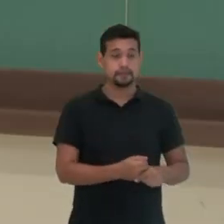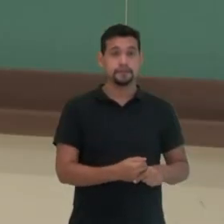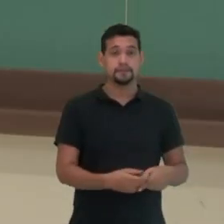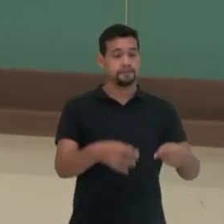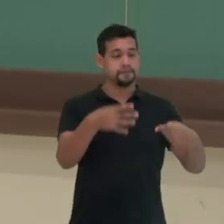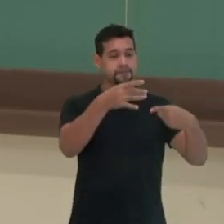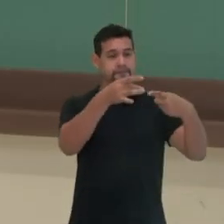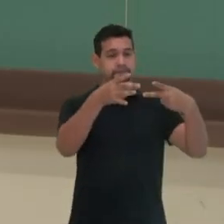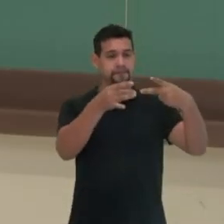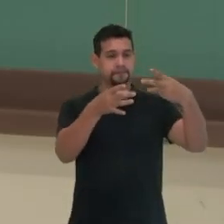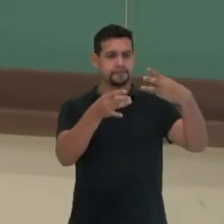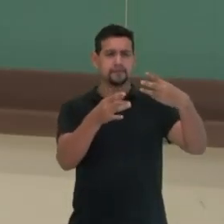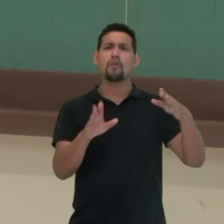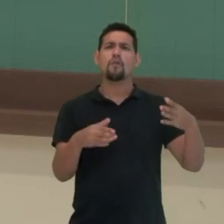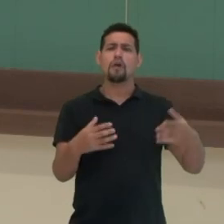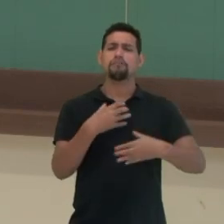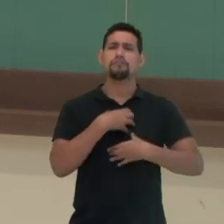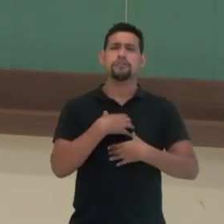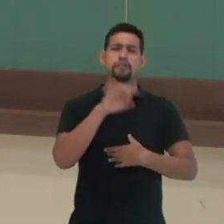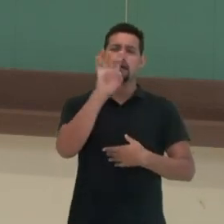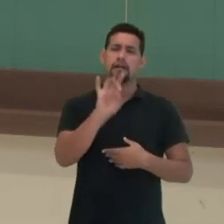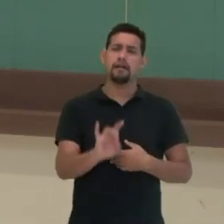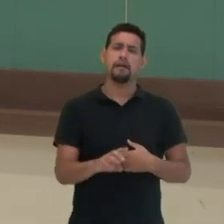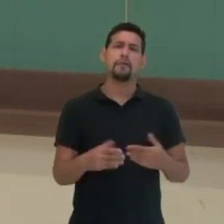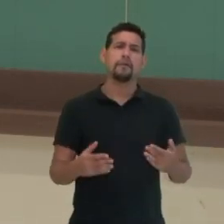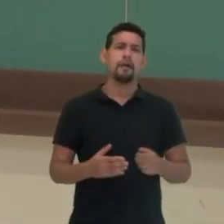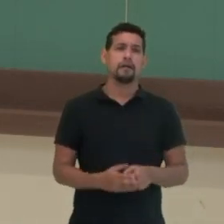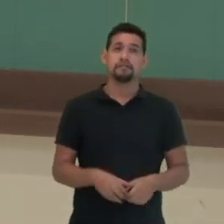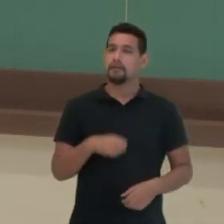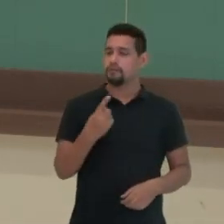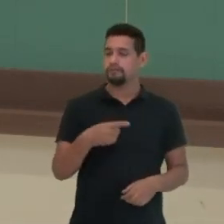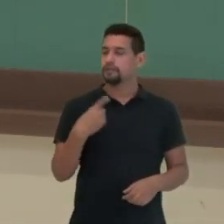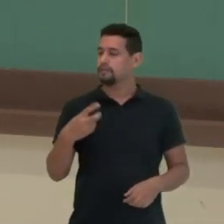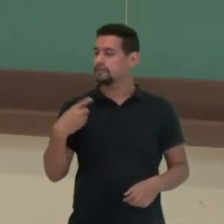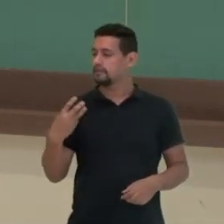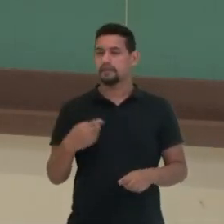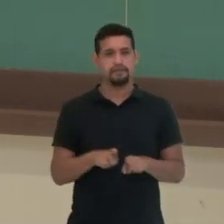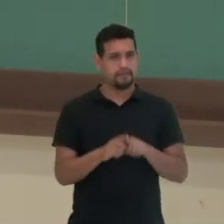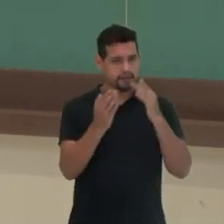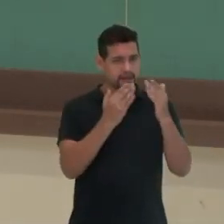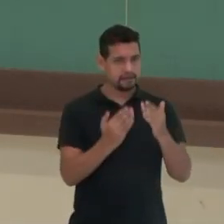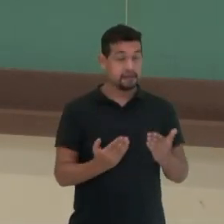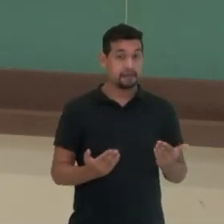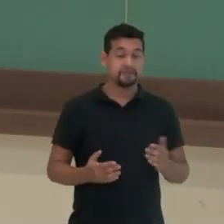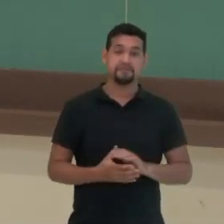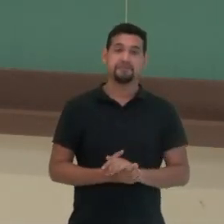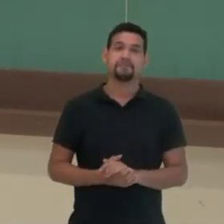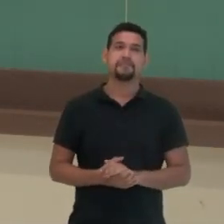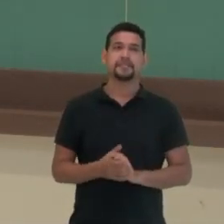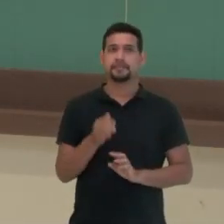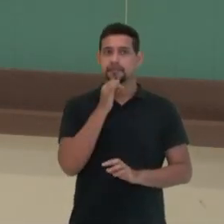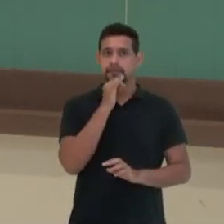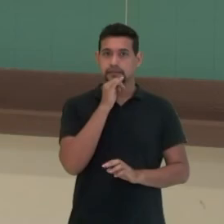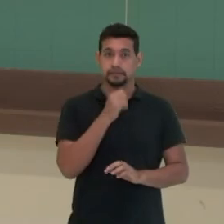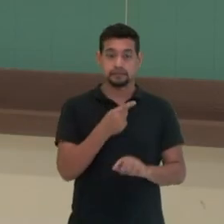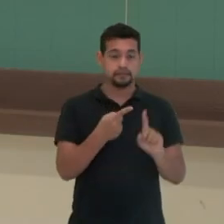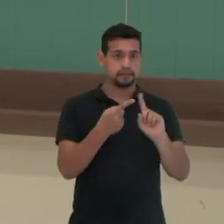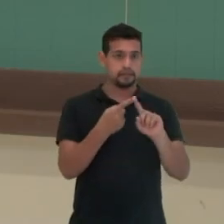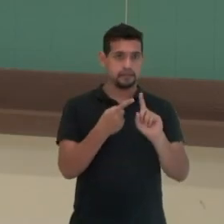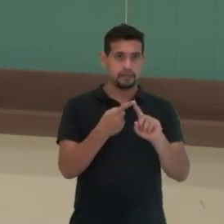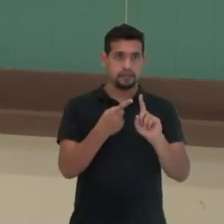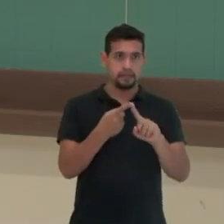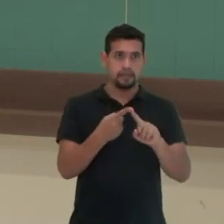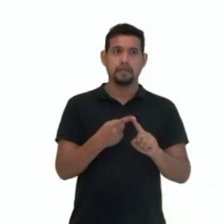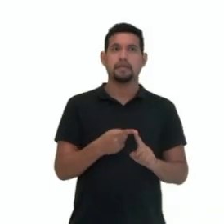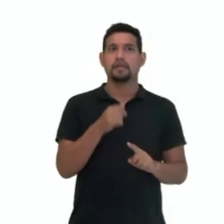das alavancas, quais os tipos de cada uma dessas aqui? Da 1, da 2 e da 3. Bora conferir então? Aqui nesta